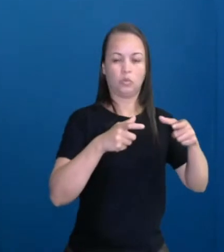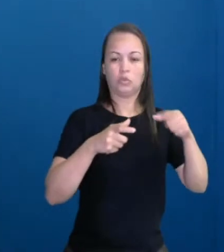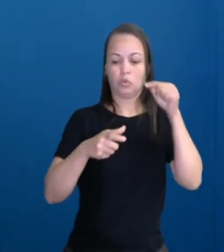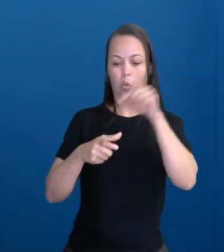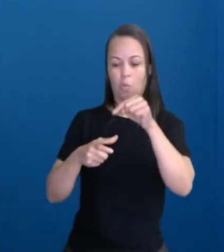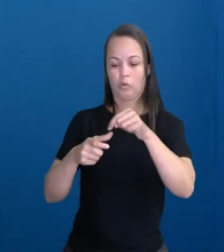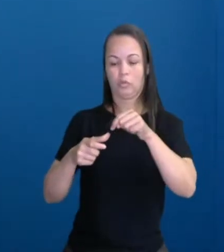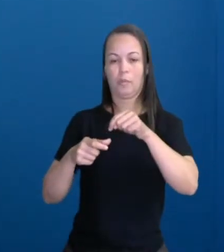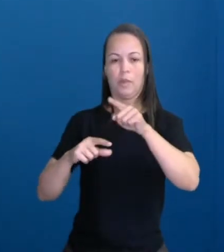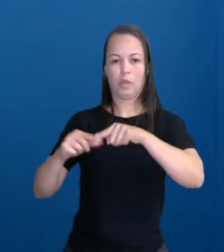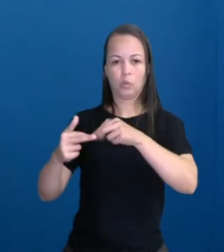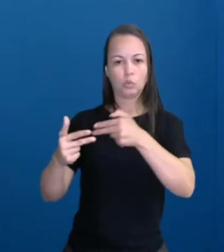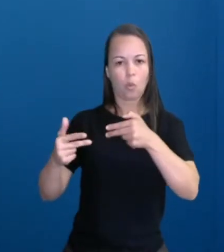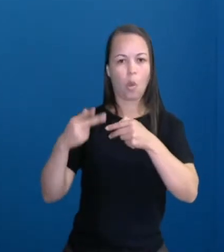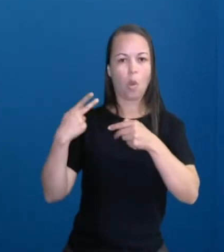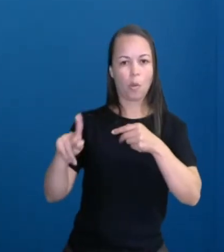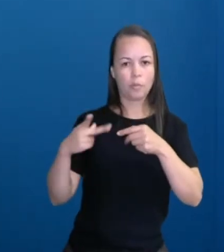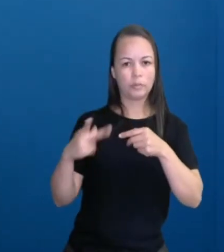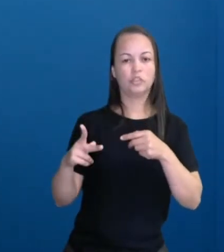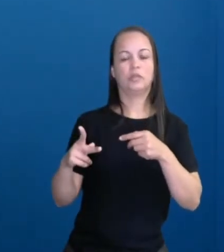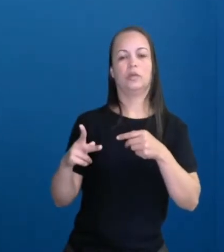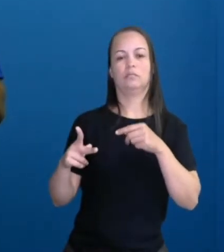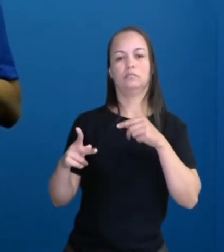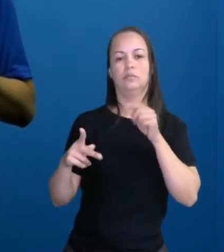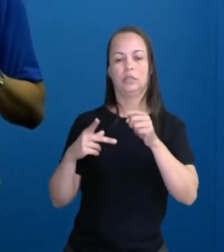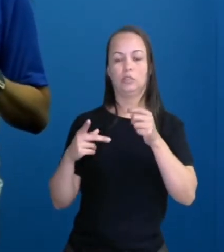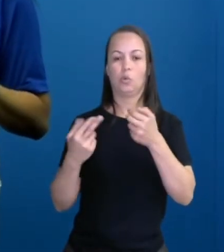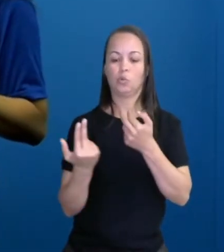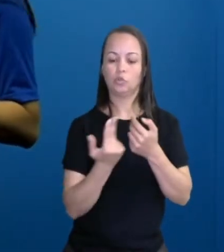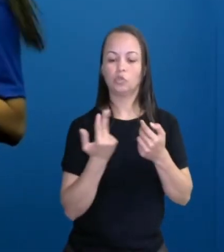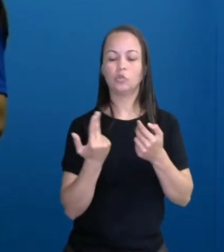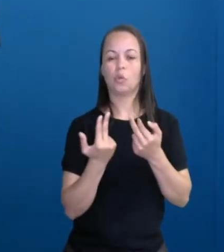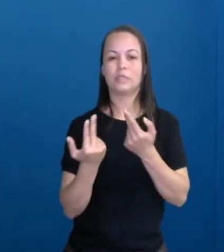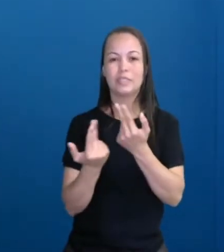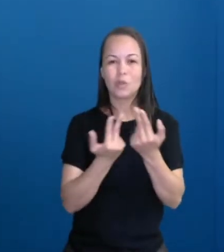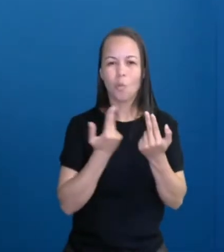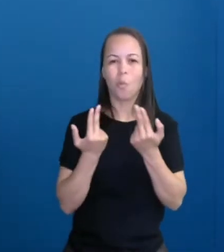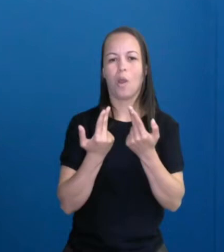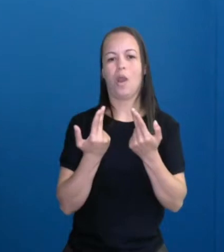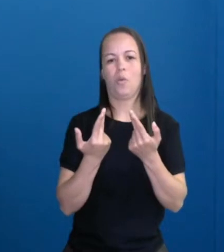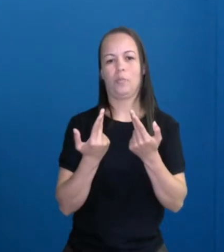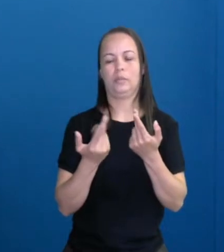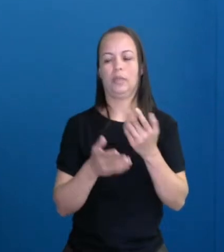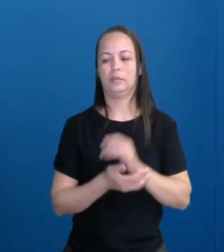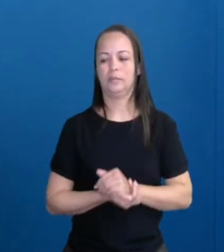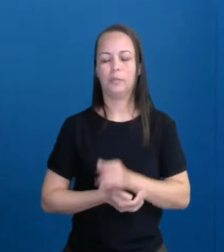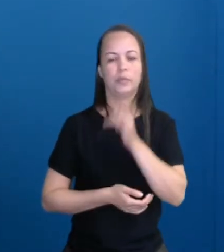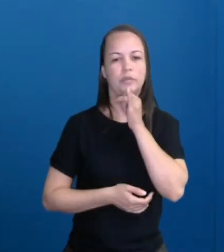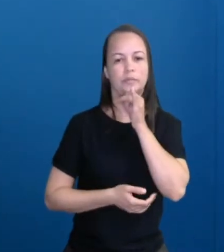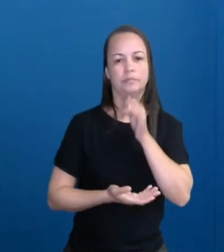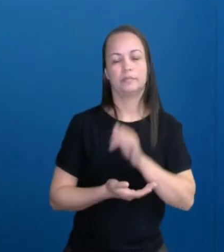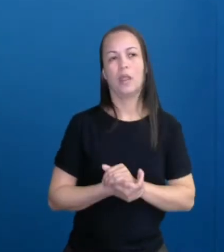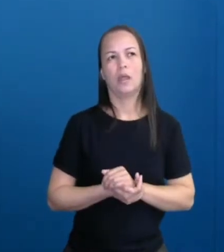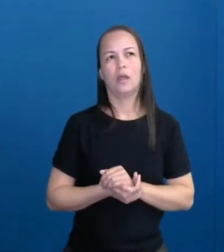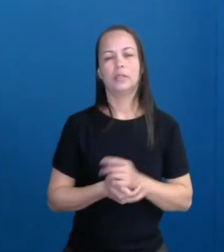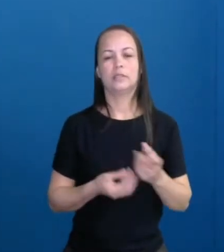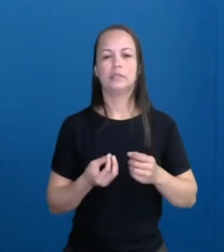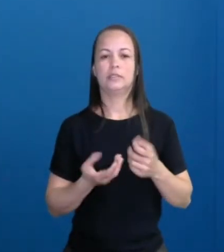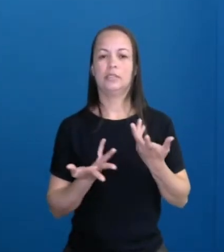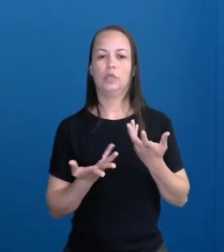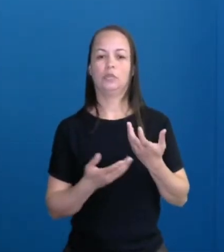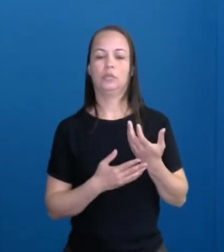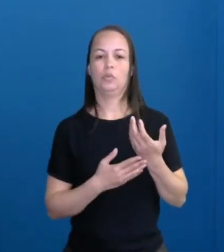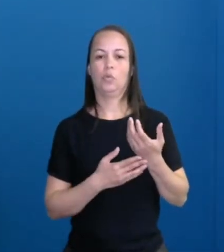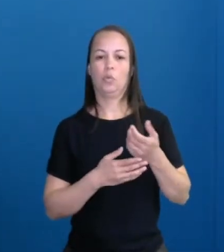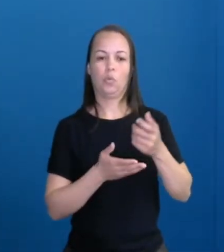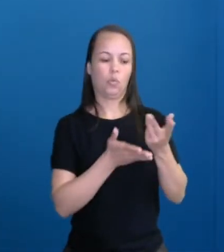objeto. Os dois medidos na mesma unidade de medida, tá bom? Então, por exemplo, se o tamanho do desenho estiver em centímetro,